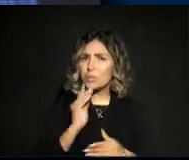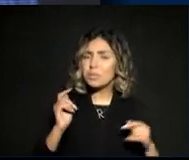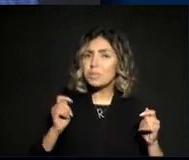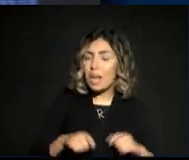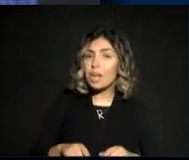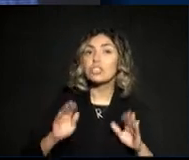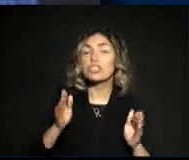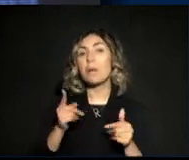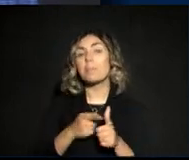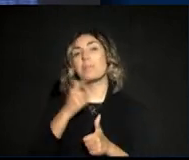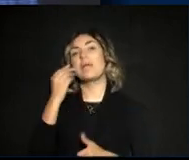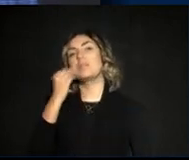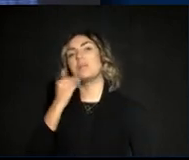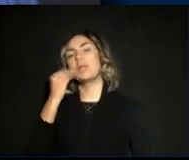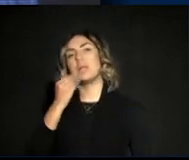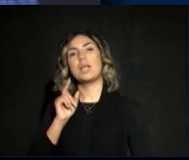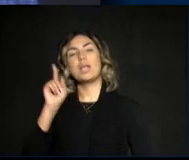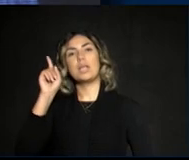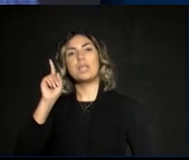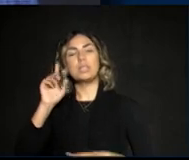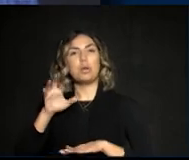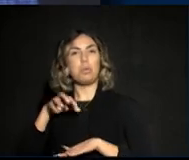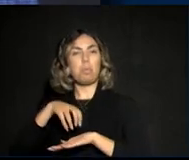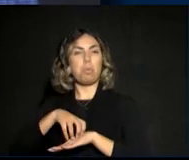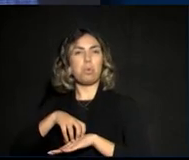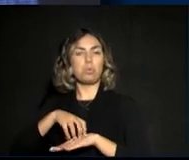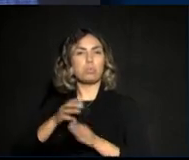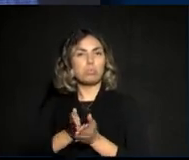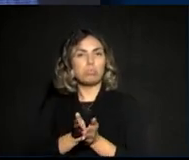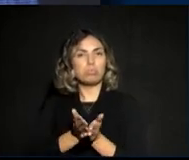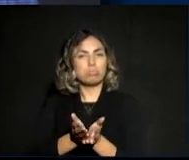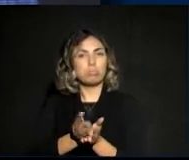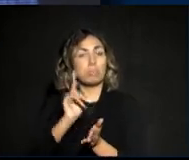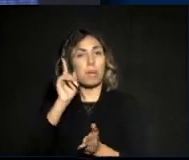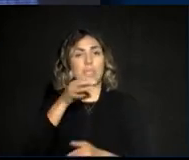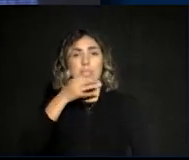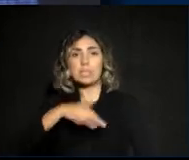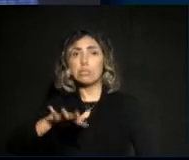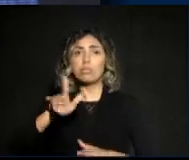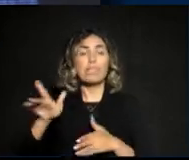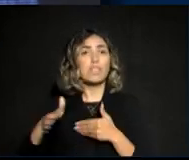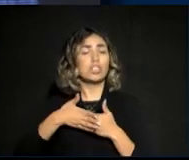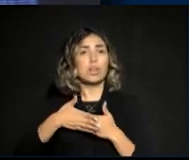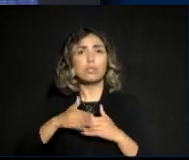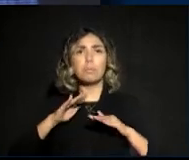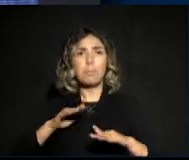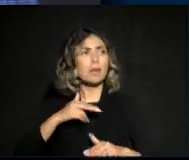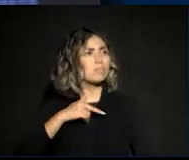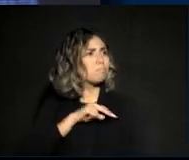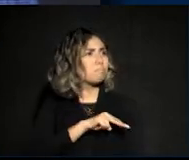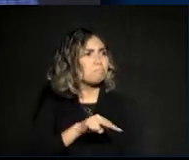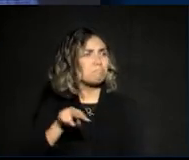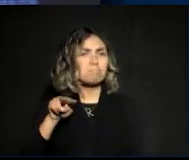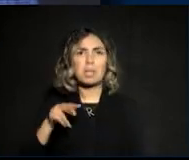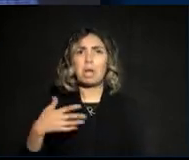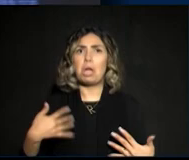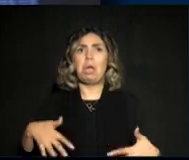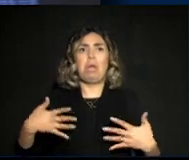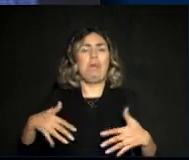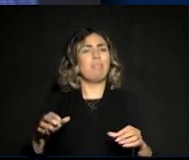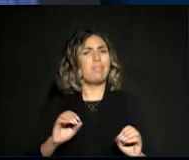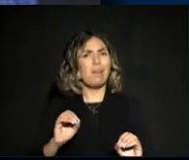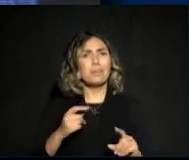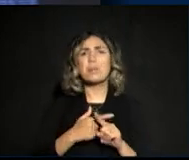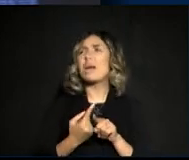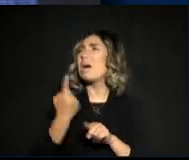tiramos a pena experiência no posto espírito santo santo está fechado e a gente não viu nada em termos de barulho que antigamente